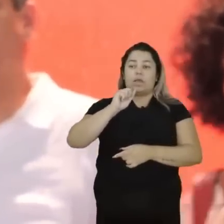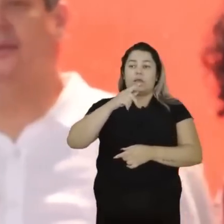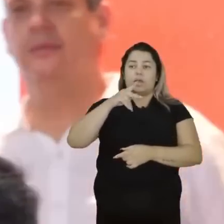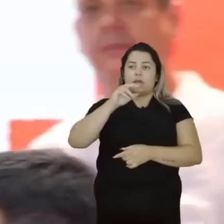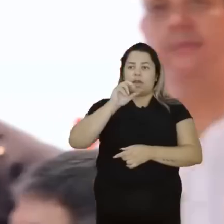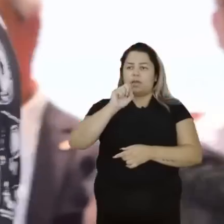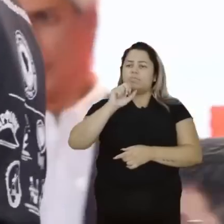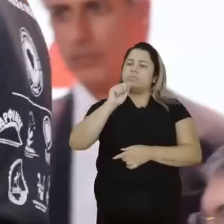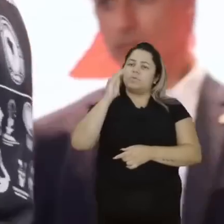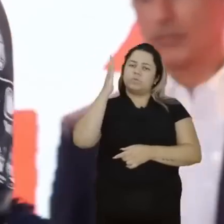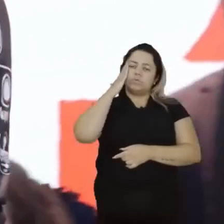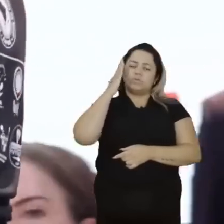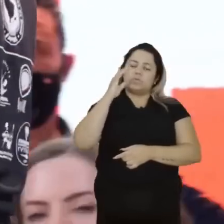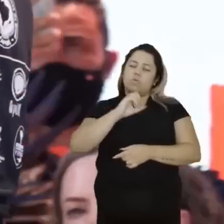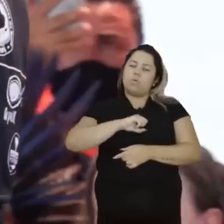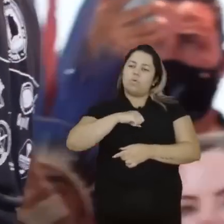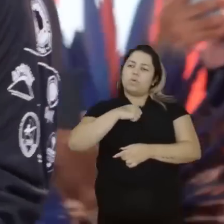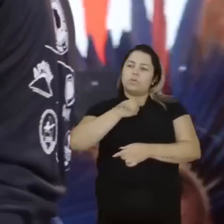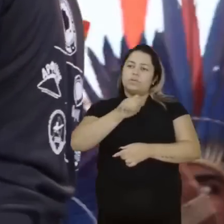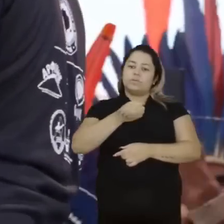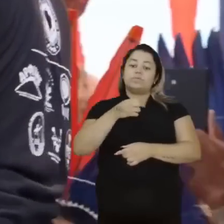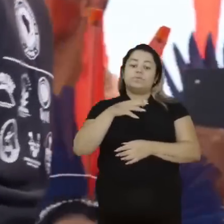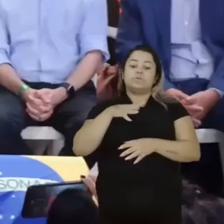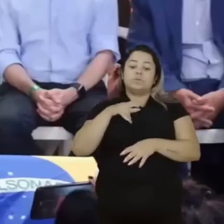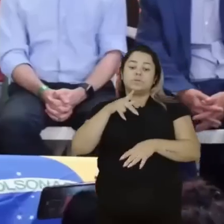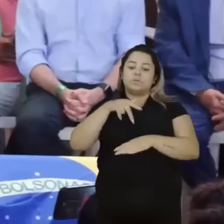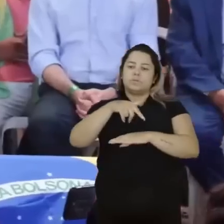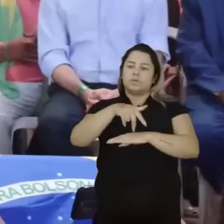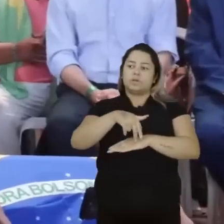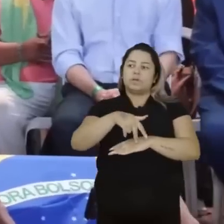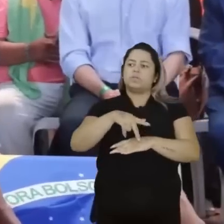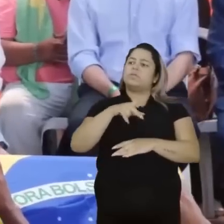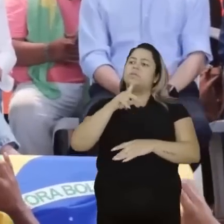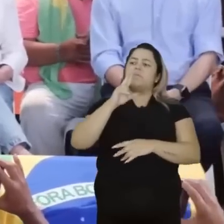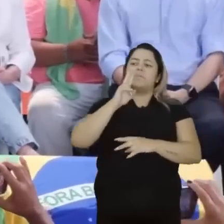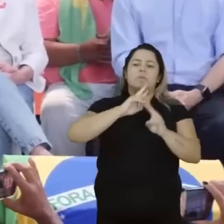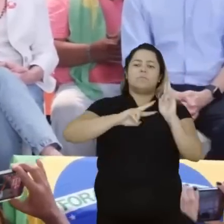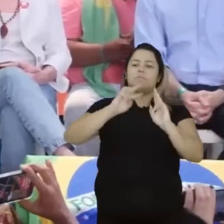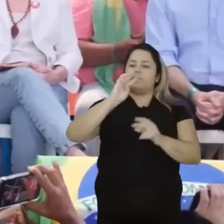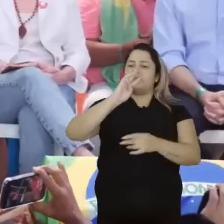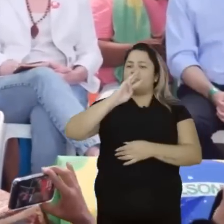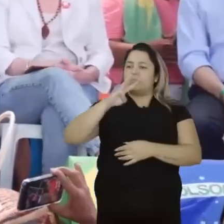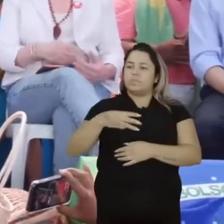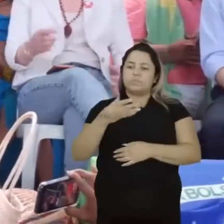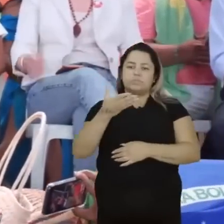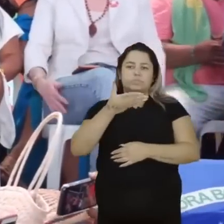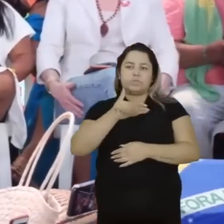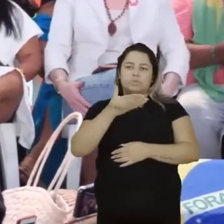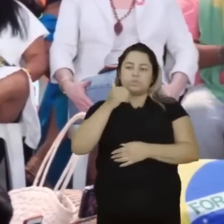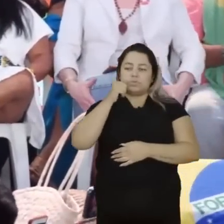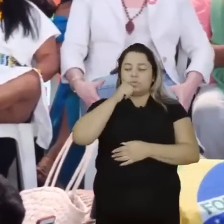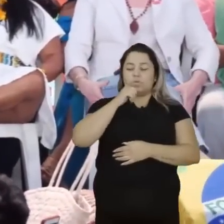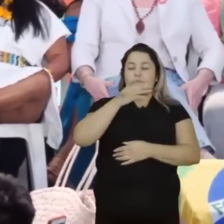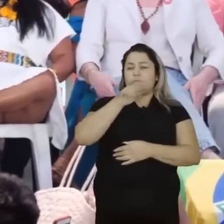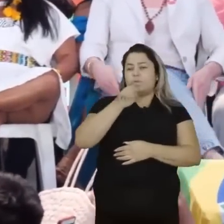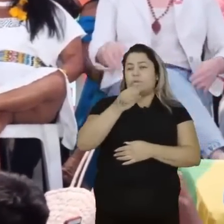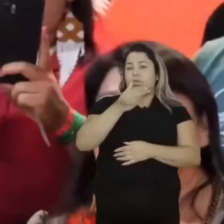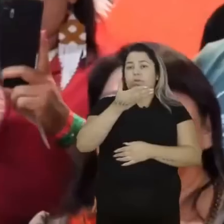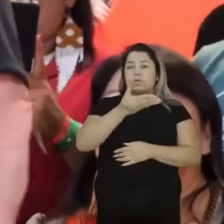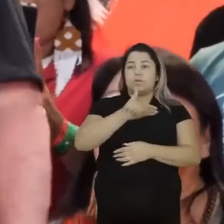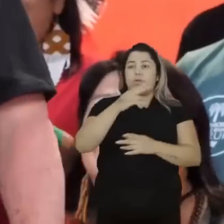Eu sei do orgulho de pisar naquela terra, de ver milhares de companheiras e companheiros